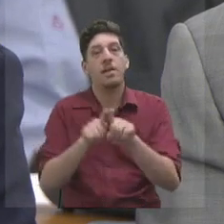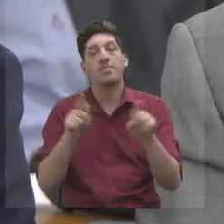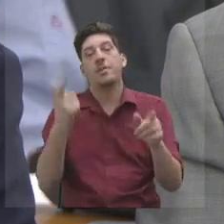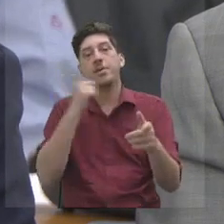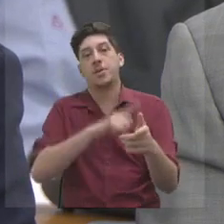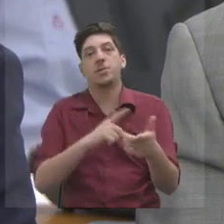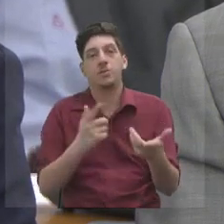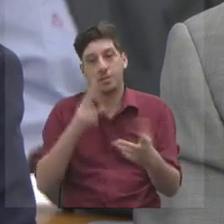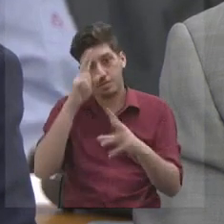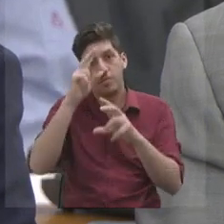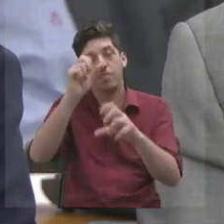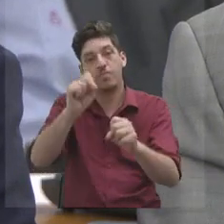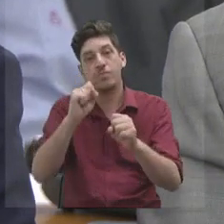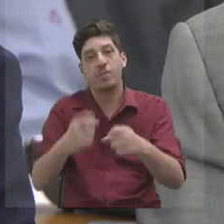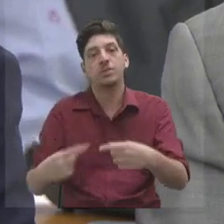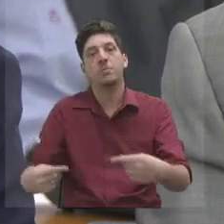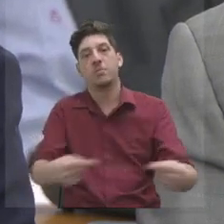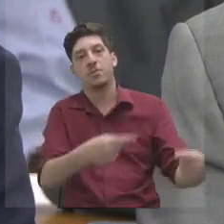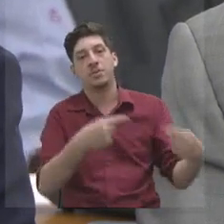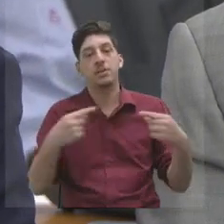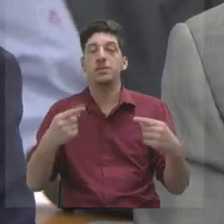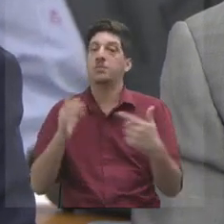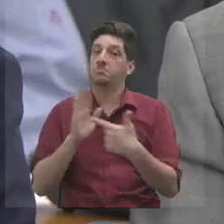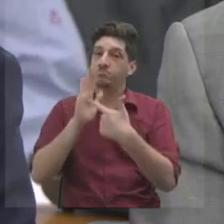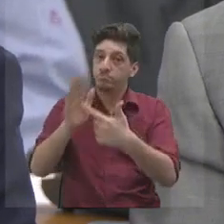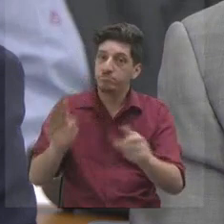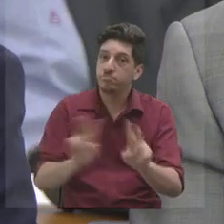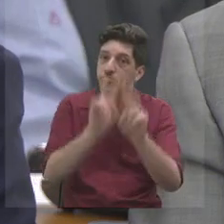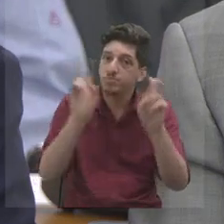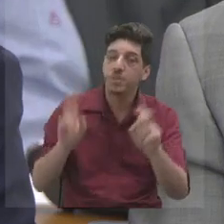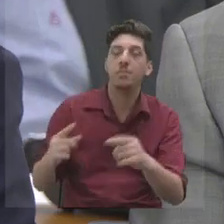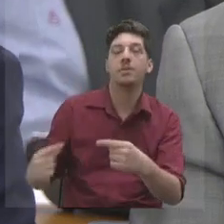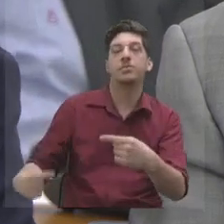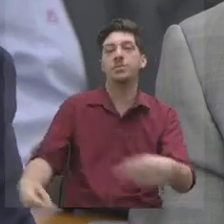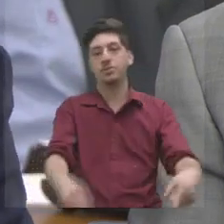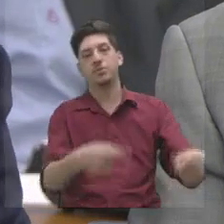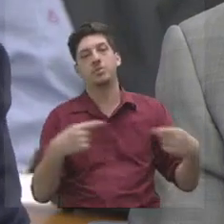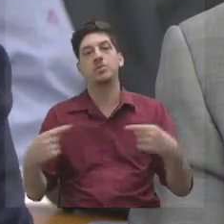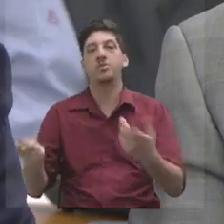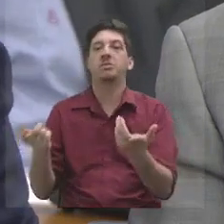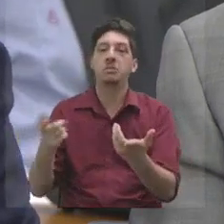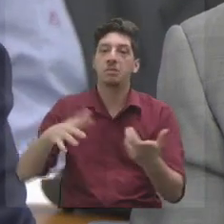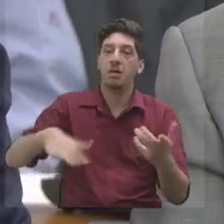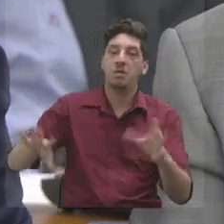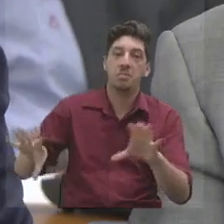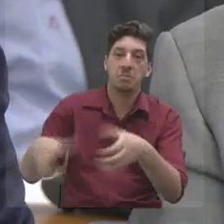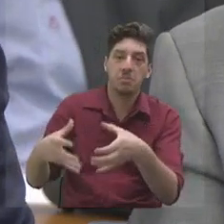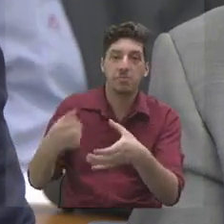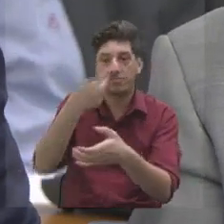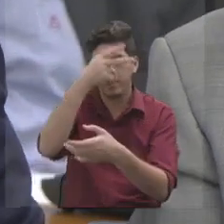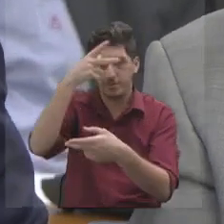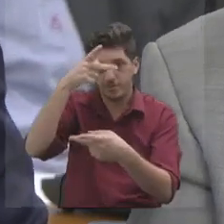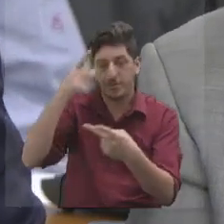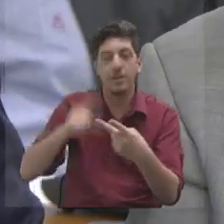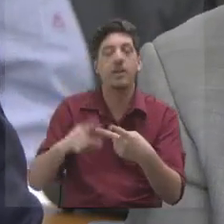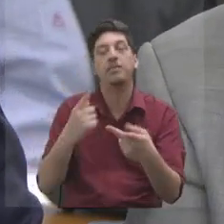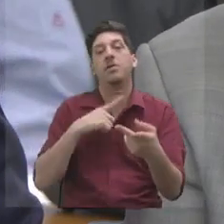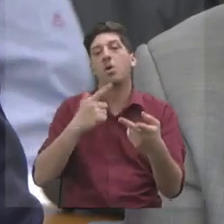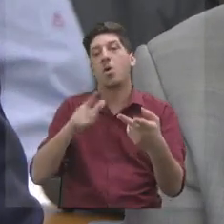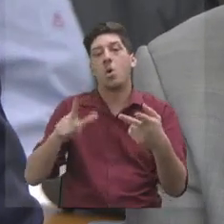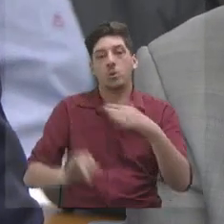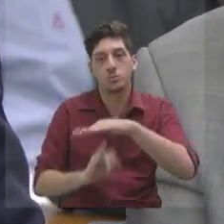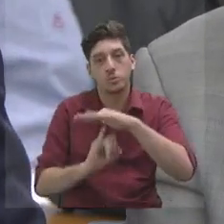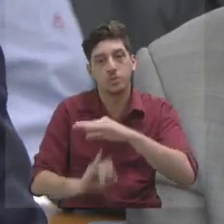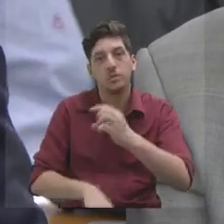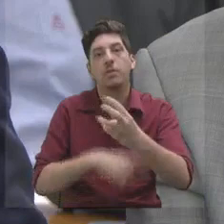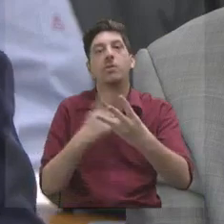força política esta temática para discussão tanto no fórum dos prefeitos quanto no tetaque e também no governo